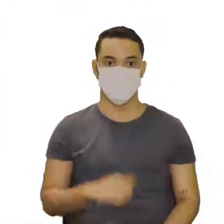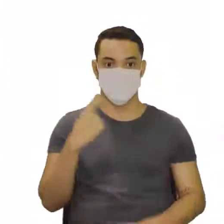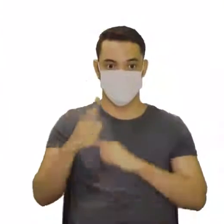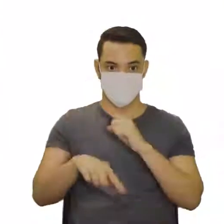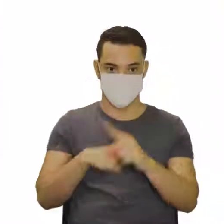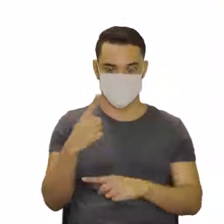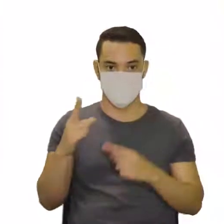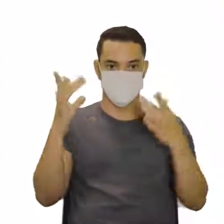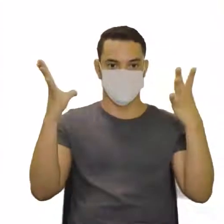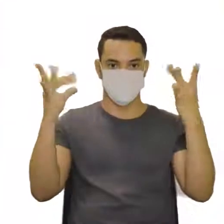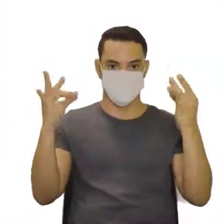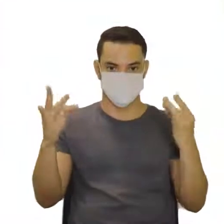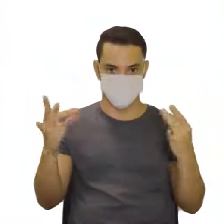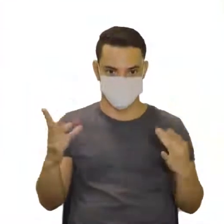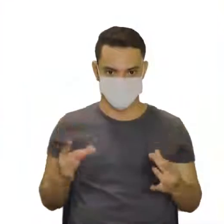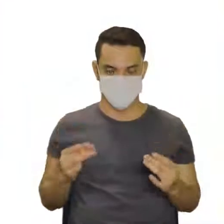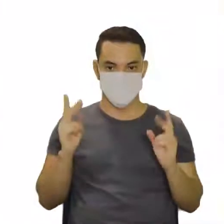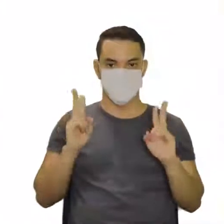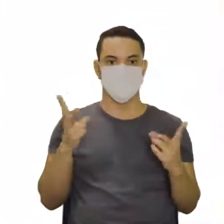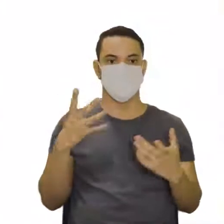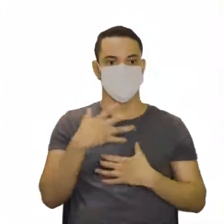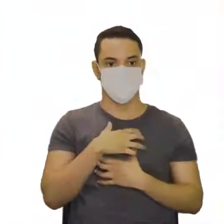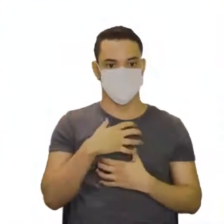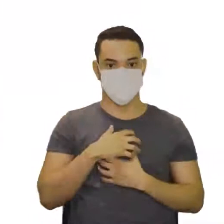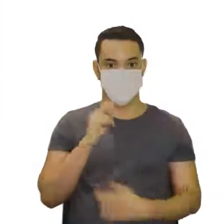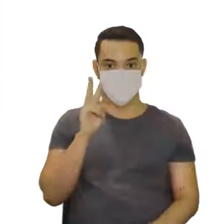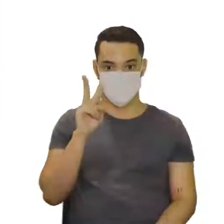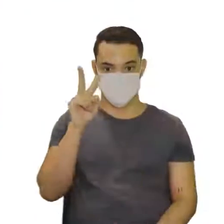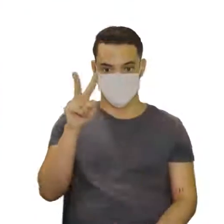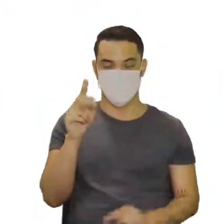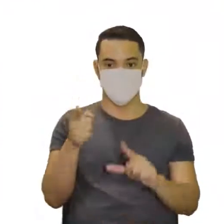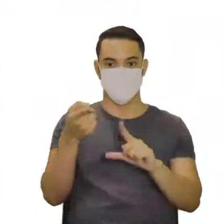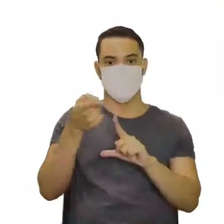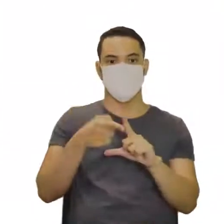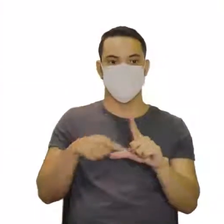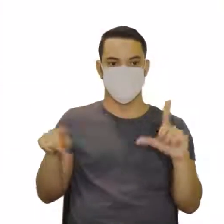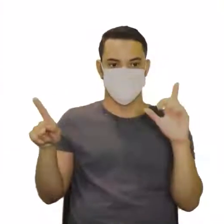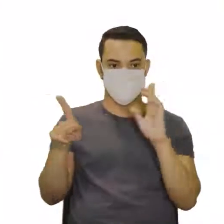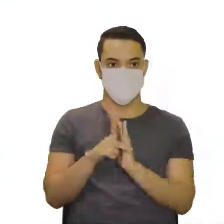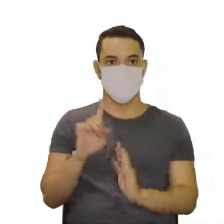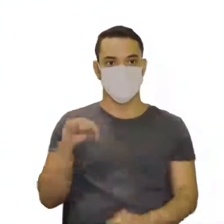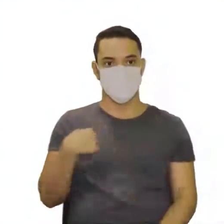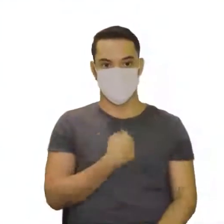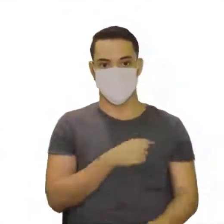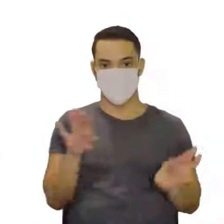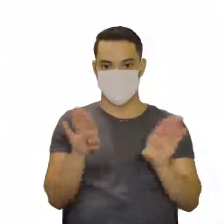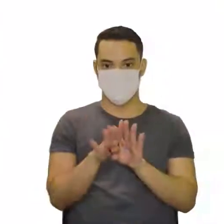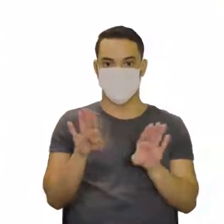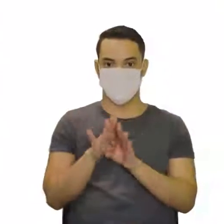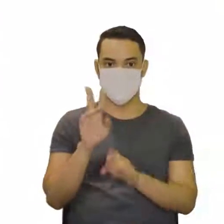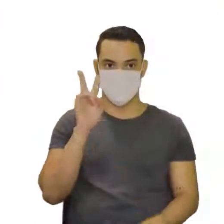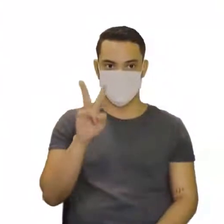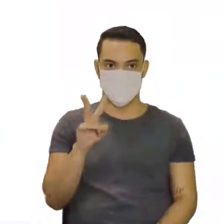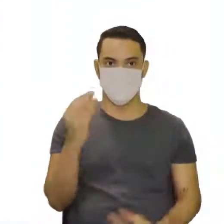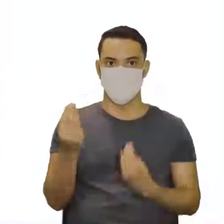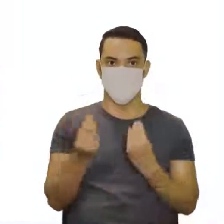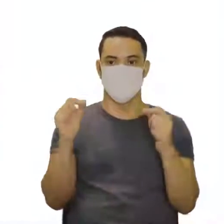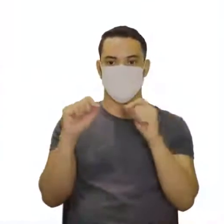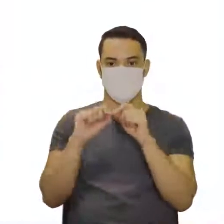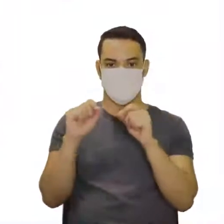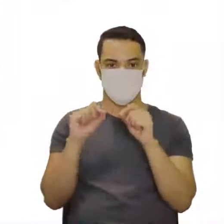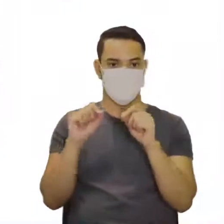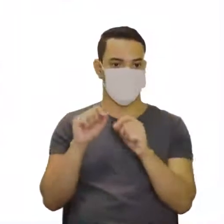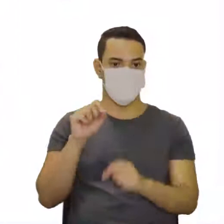da definição, da mesma forma que nós vimos a curva do gerador, a gente também vai ver de um receptor,